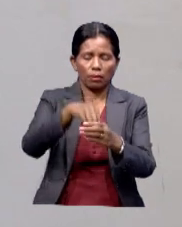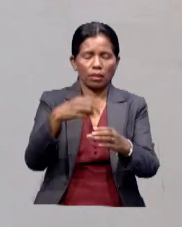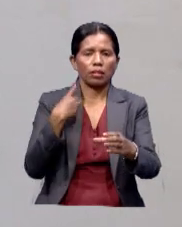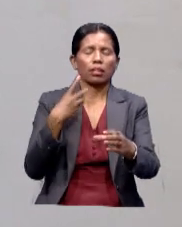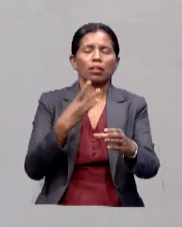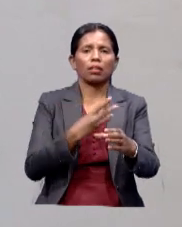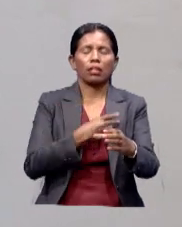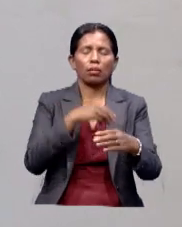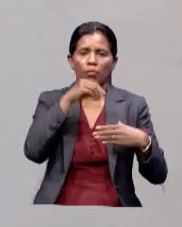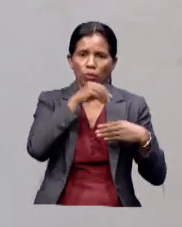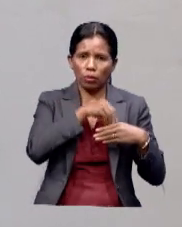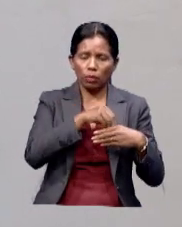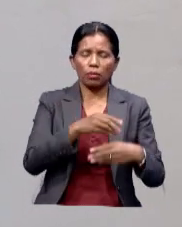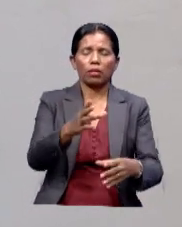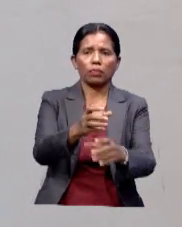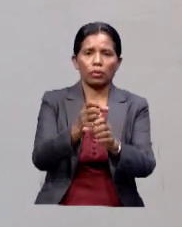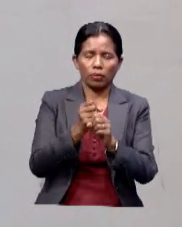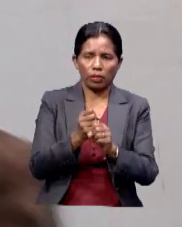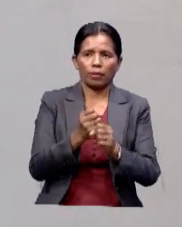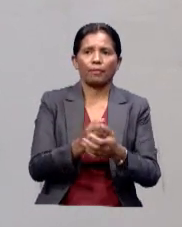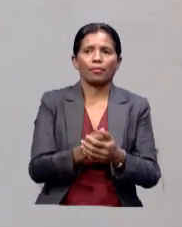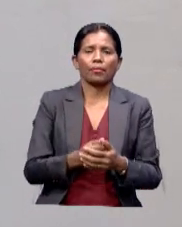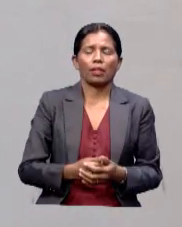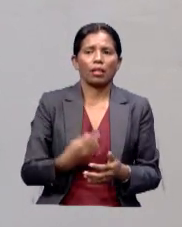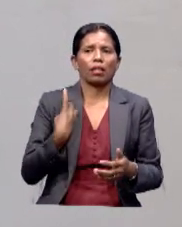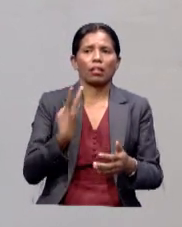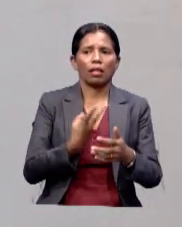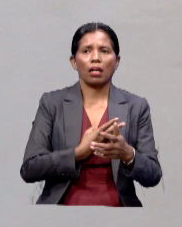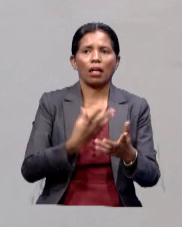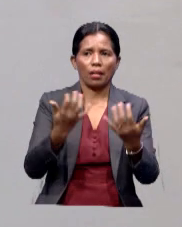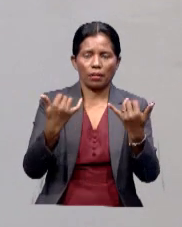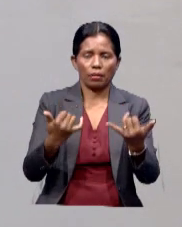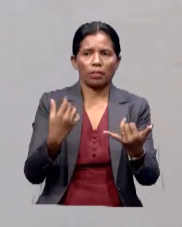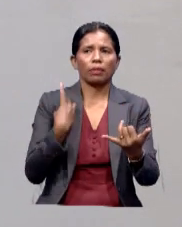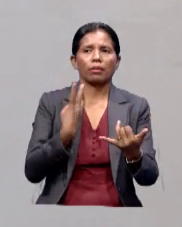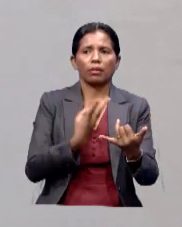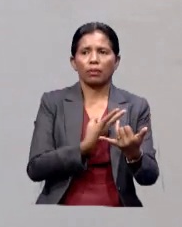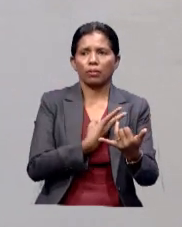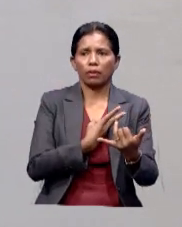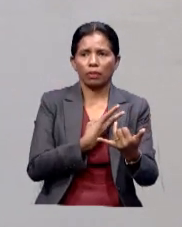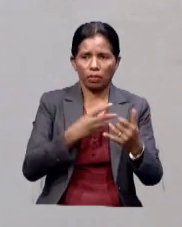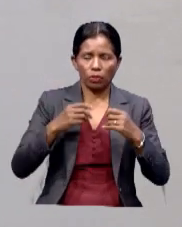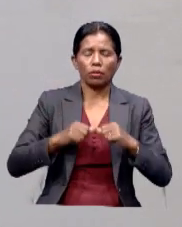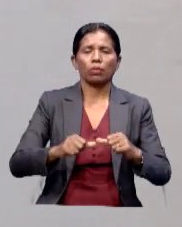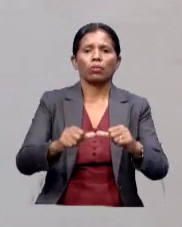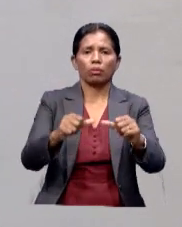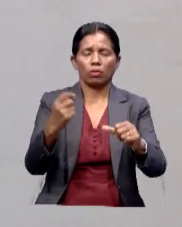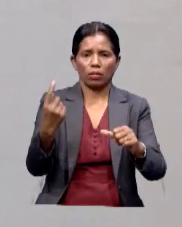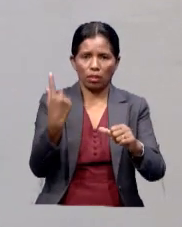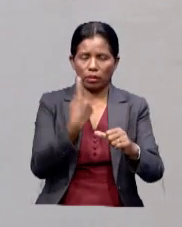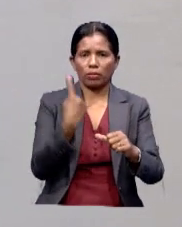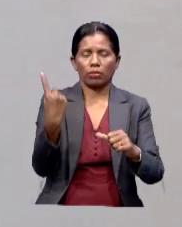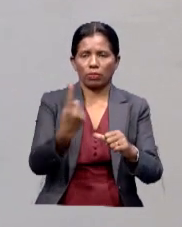ita kua osan nene hanse de particular. Ne duni ita agora ho ita nia nene ita continua lá na fatin.